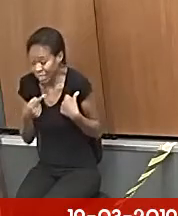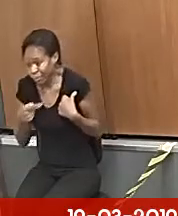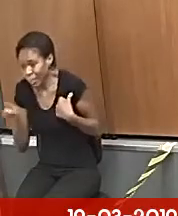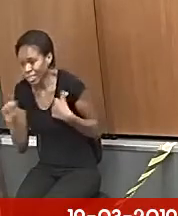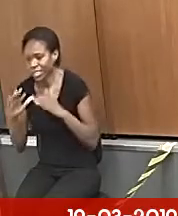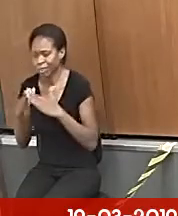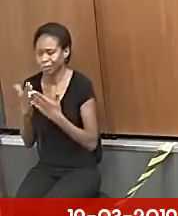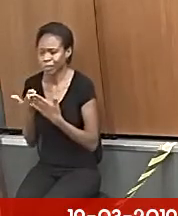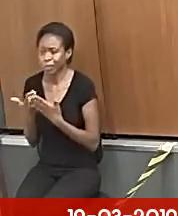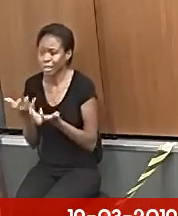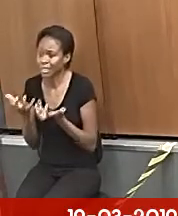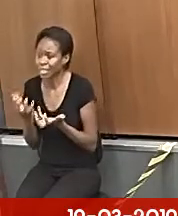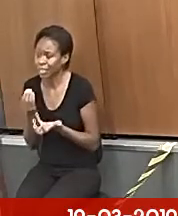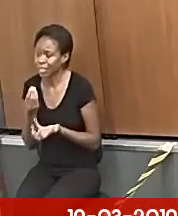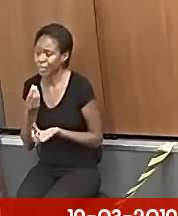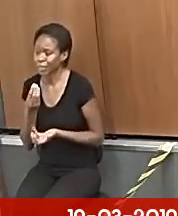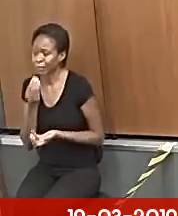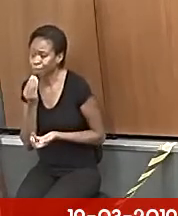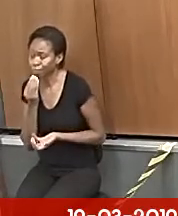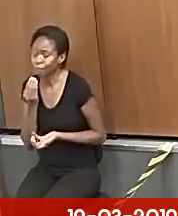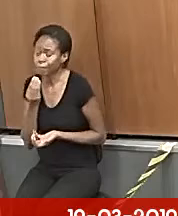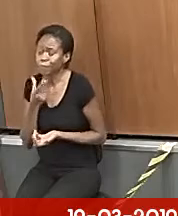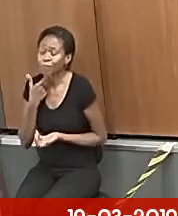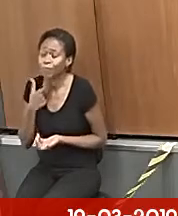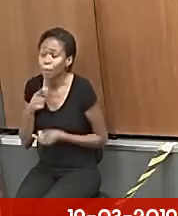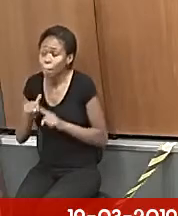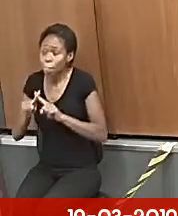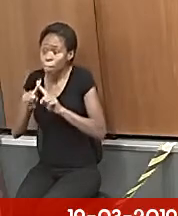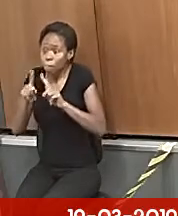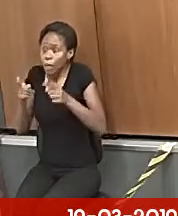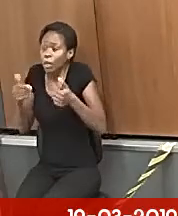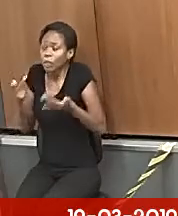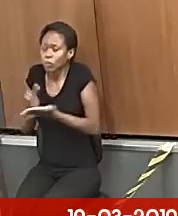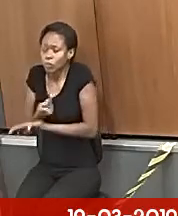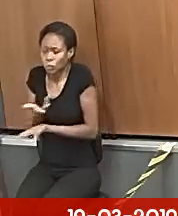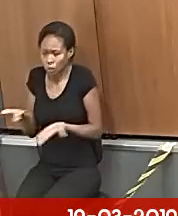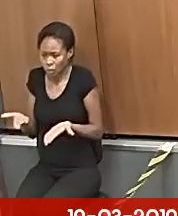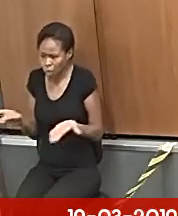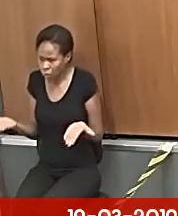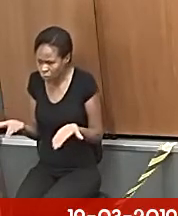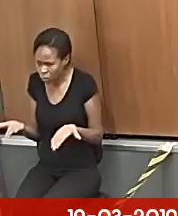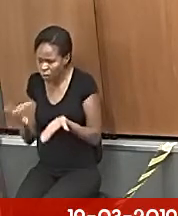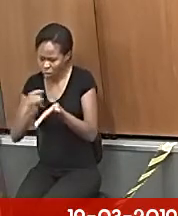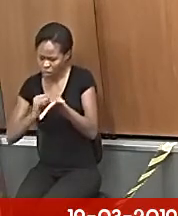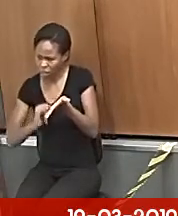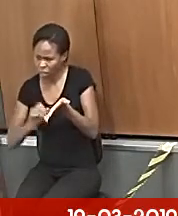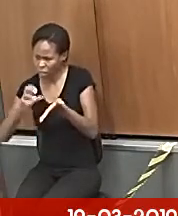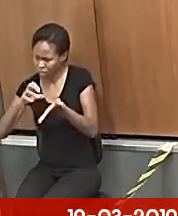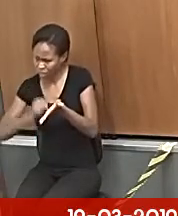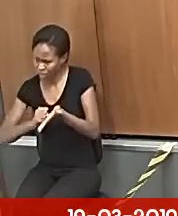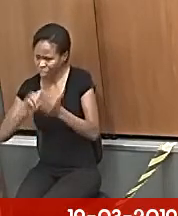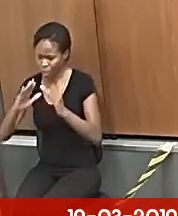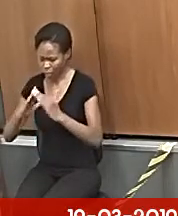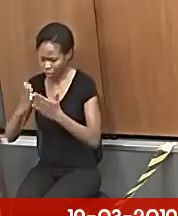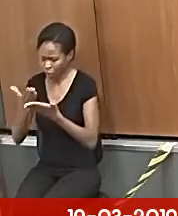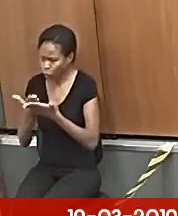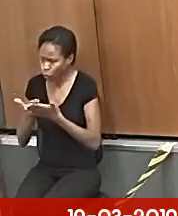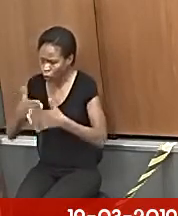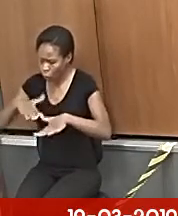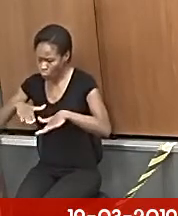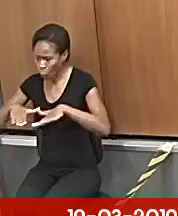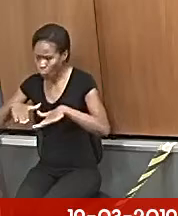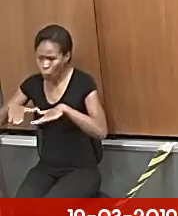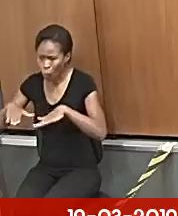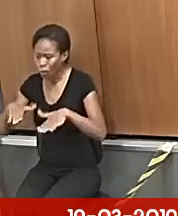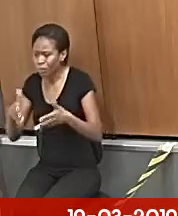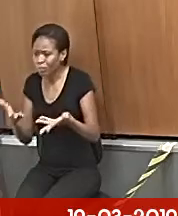acontece aí a gente faz a matrícula dos meninos na escola agora comum que tem inclusão tem inclusão ou